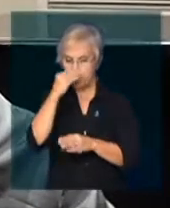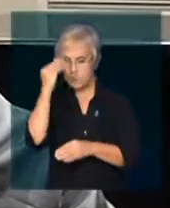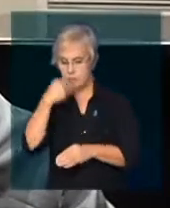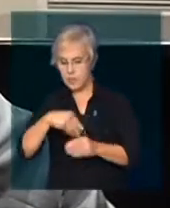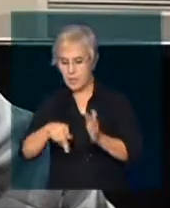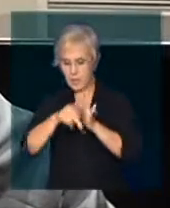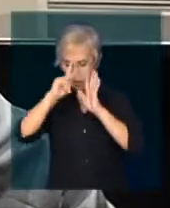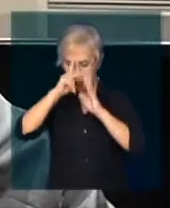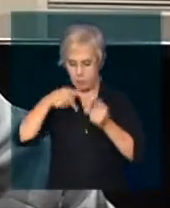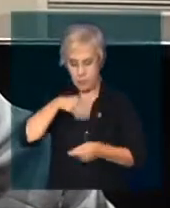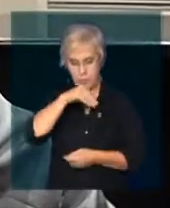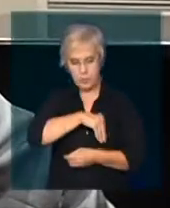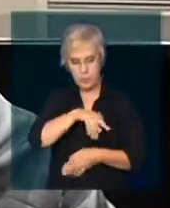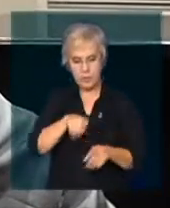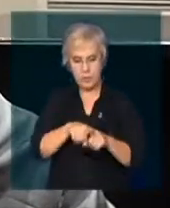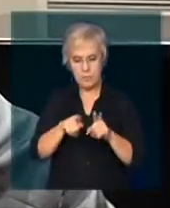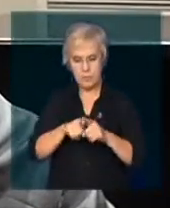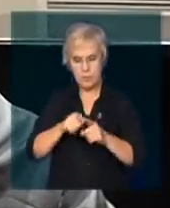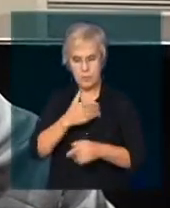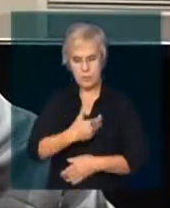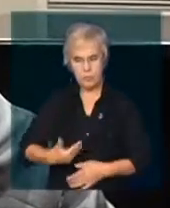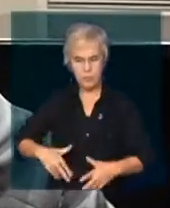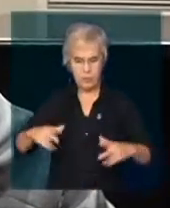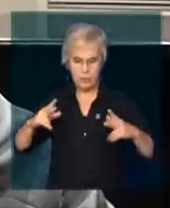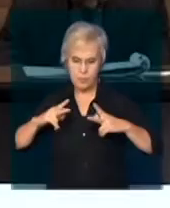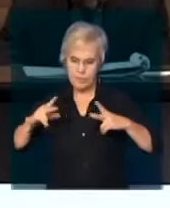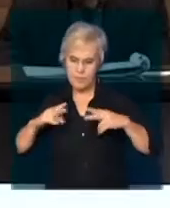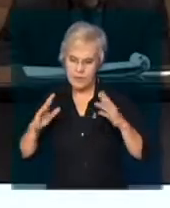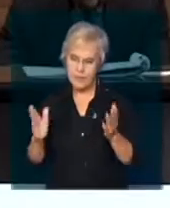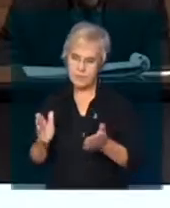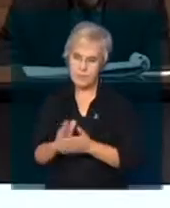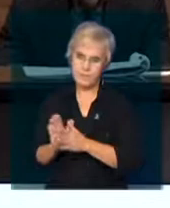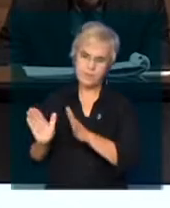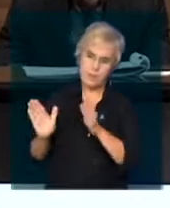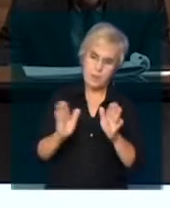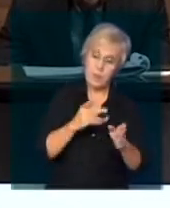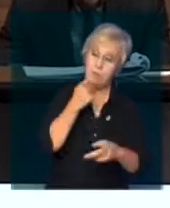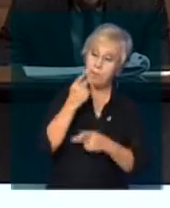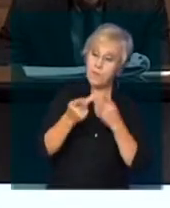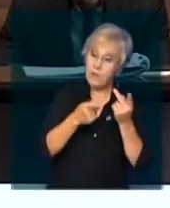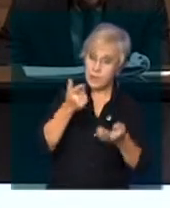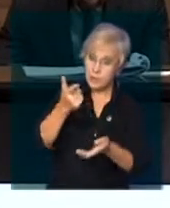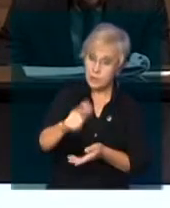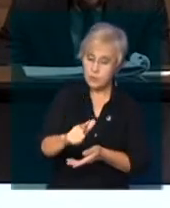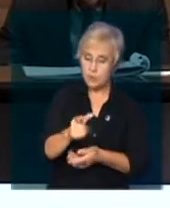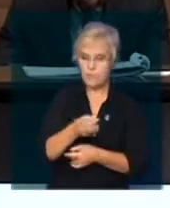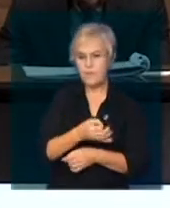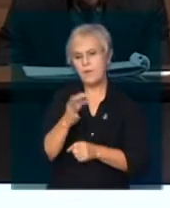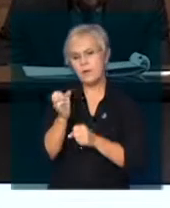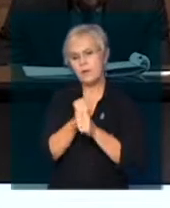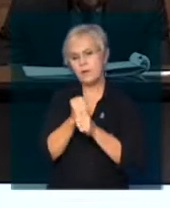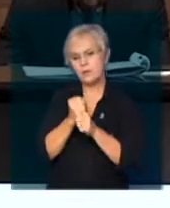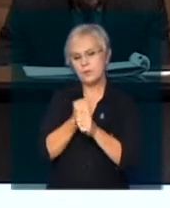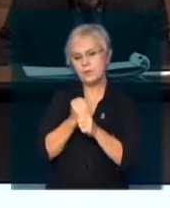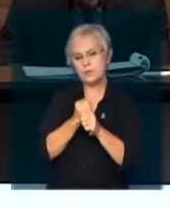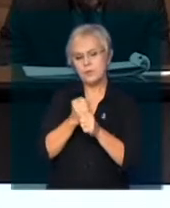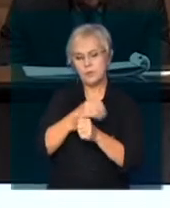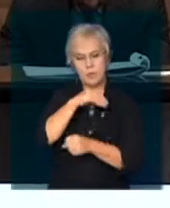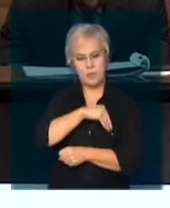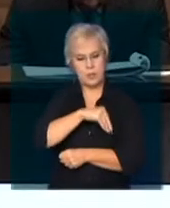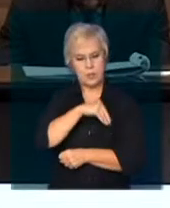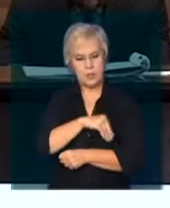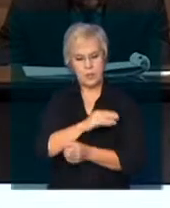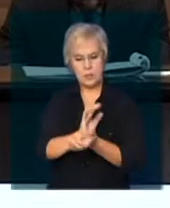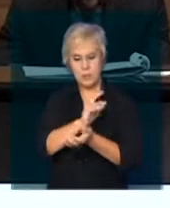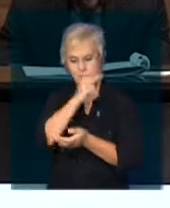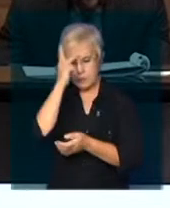as públicas privadas? Eu volto a falar um tema que eu tenho falado constantemente. Não é tirando a remuneração daqueles que